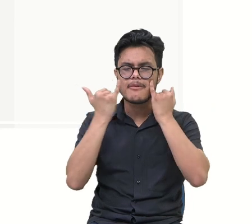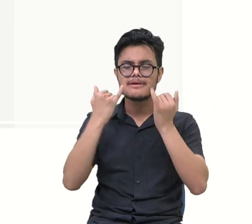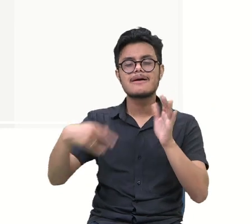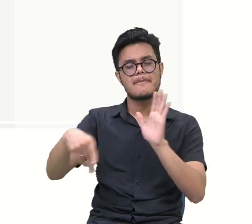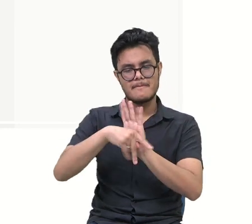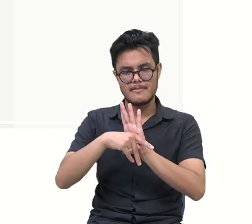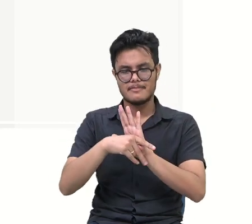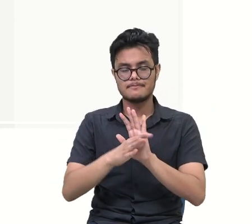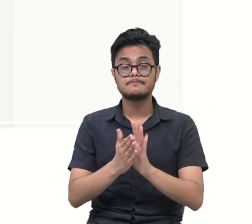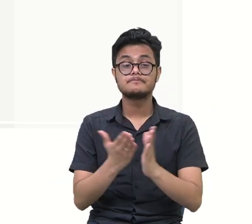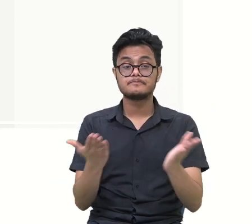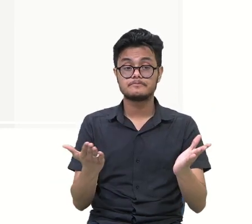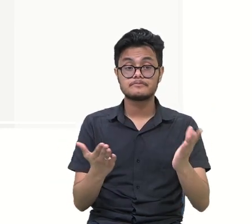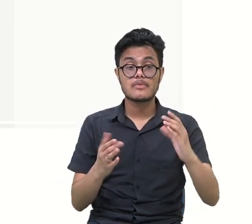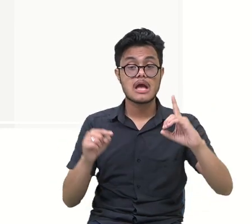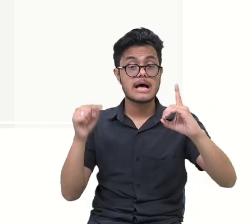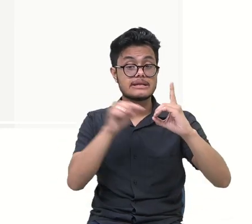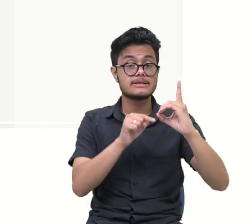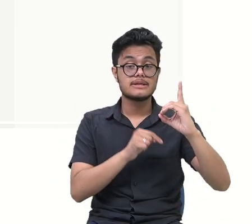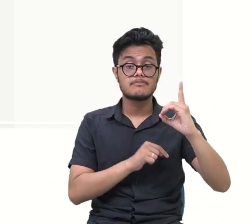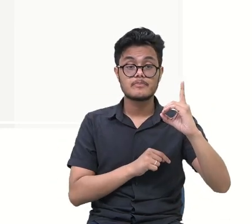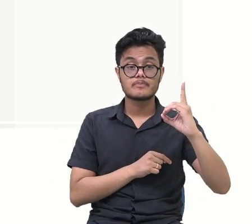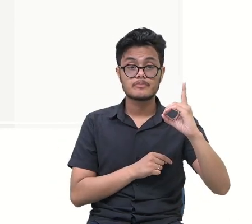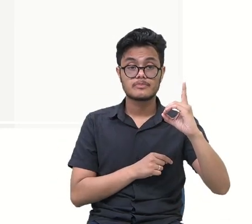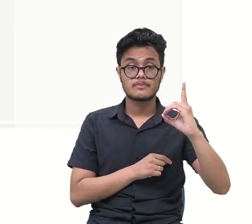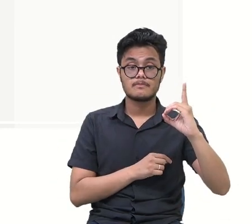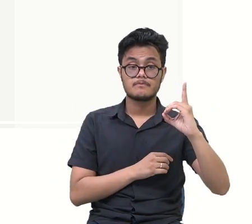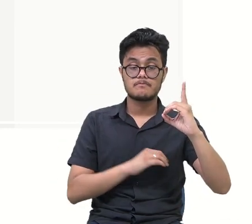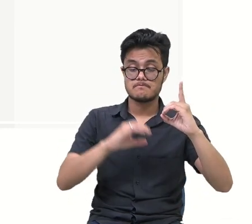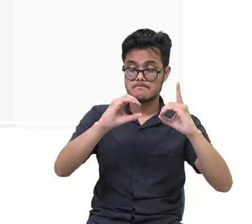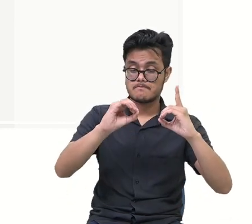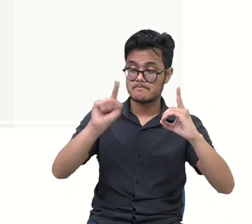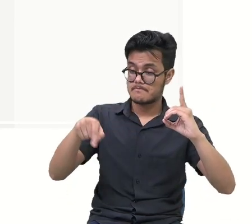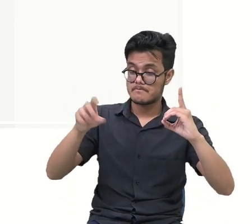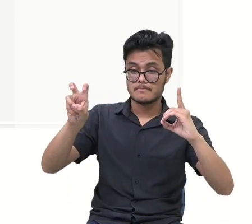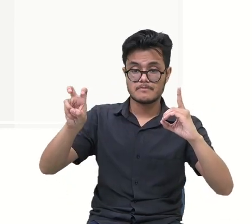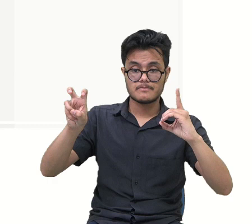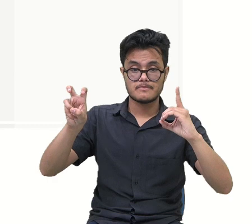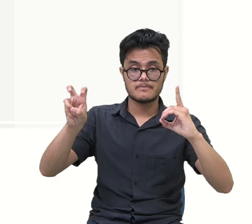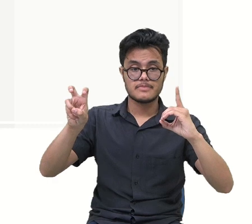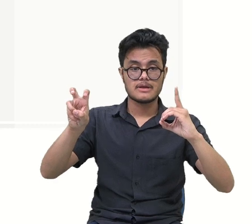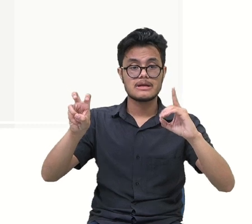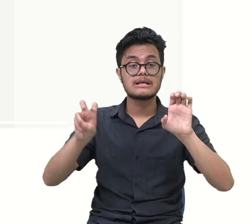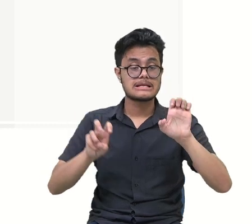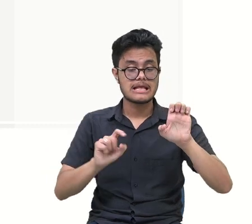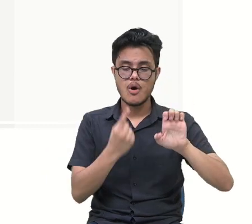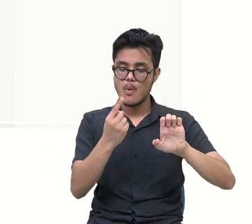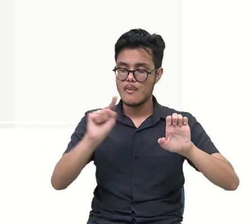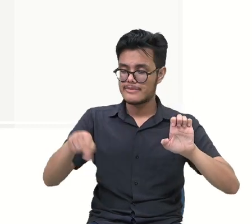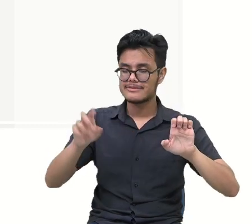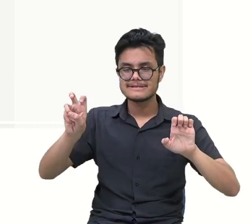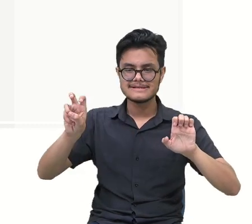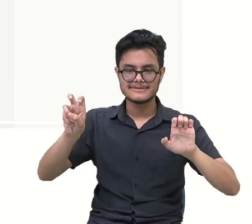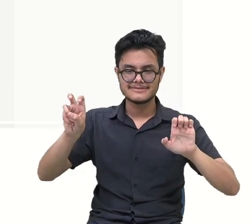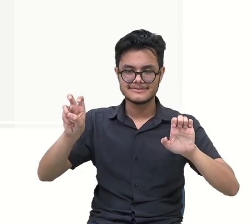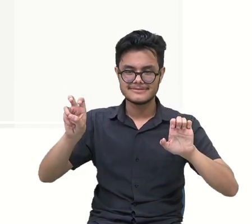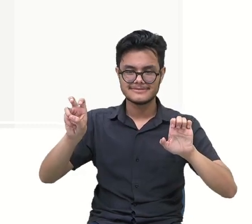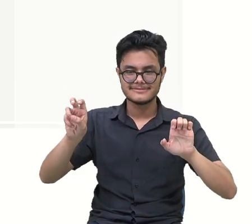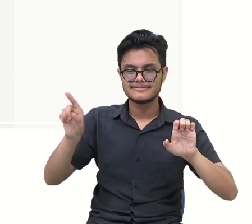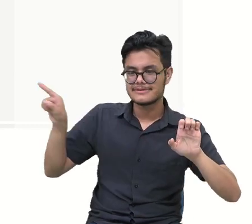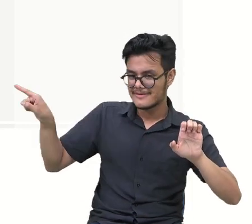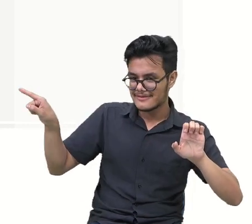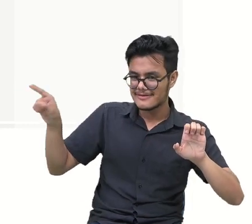Tanto é que na letra D, ele coloca o 0,5 e na letra E ele coloca 1,5,